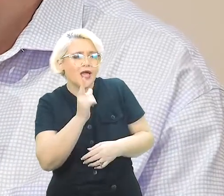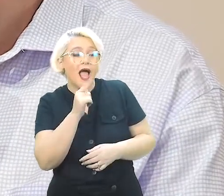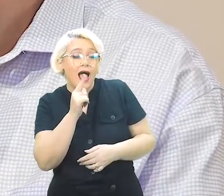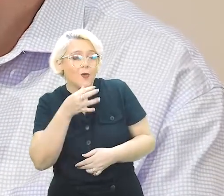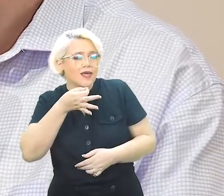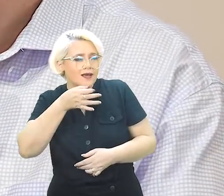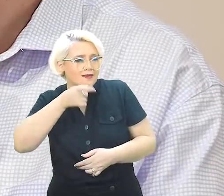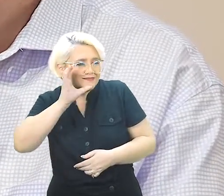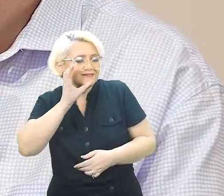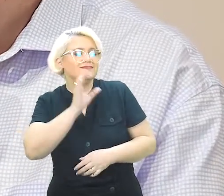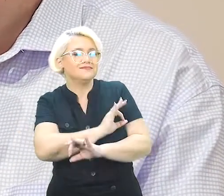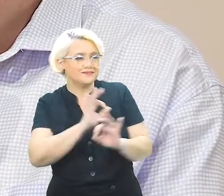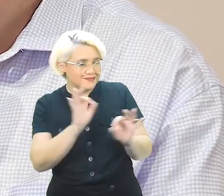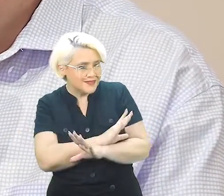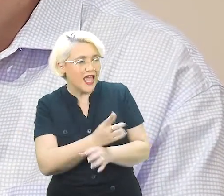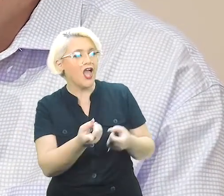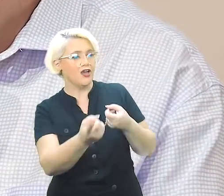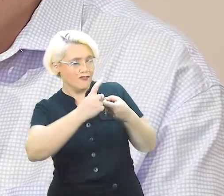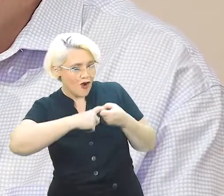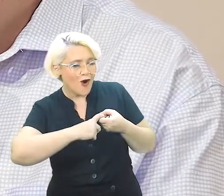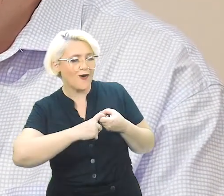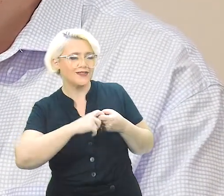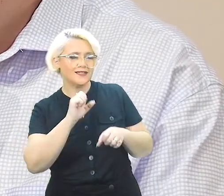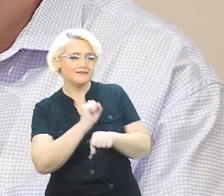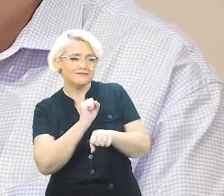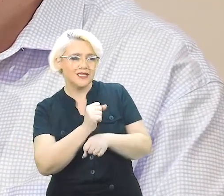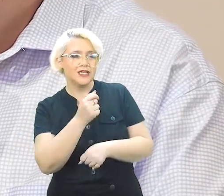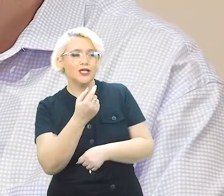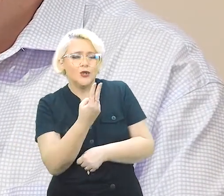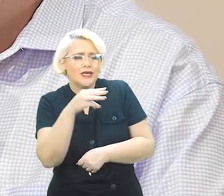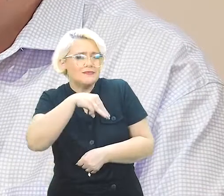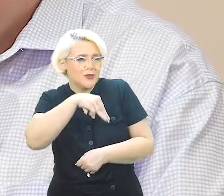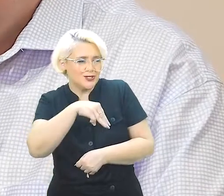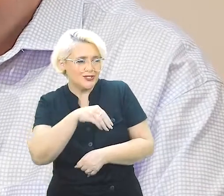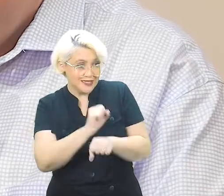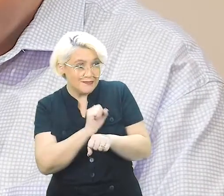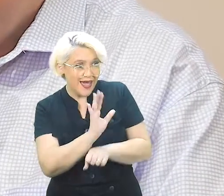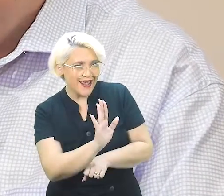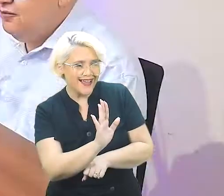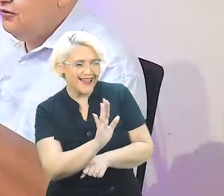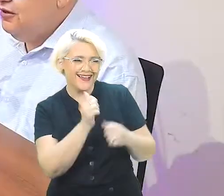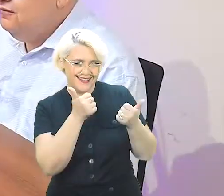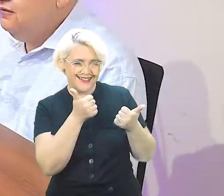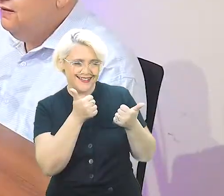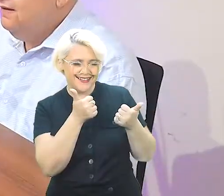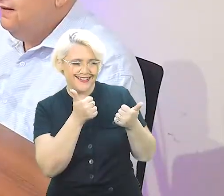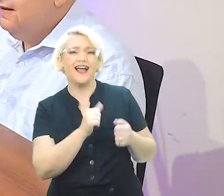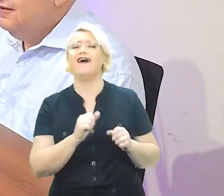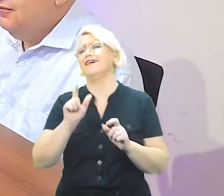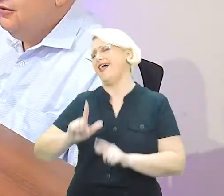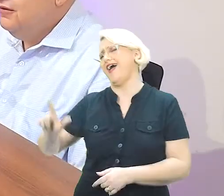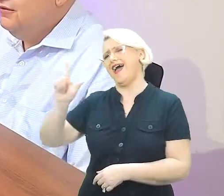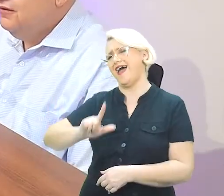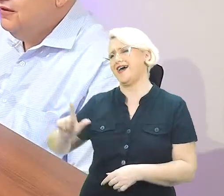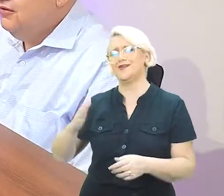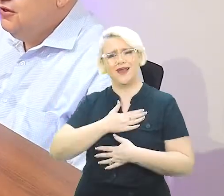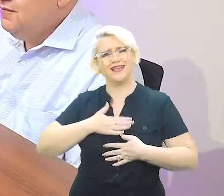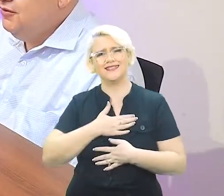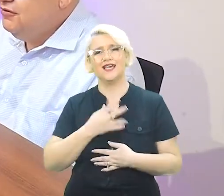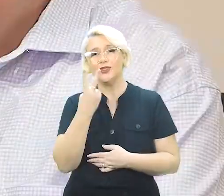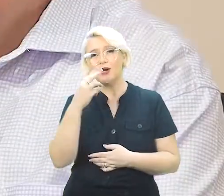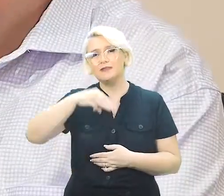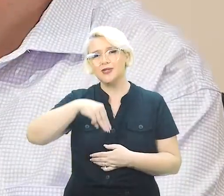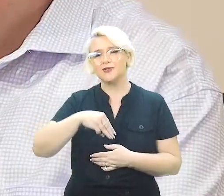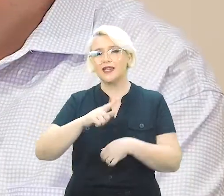uma aguinha e a gente volta em 2 minutinhos. A senhora pode esperar um pouquinho? Claro, com prazer.